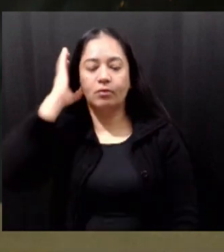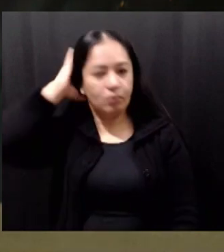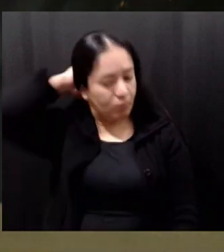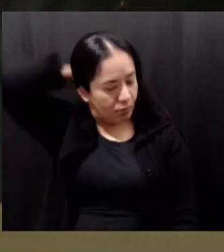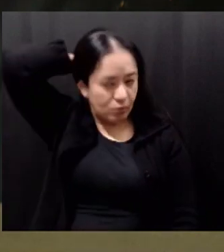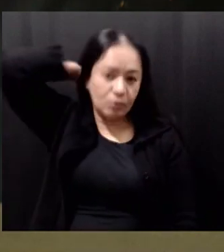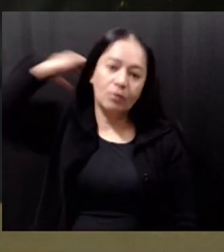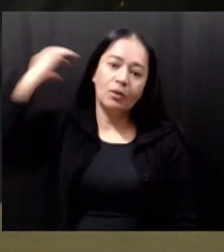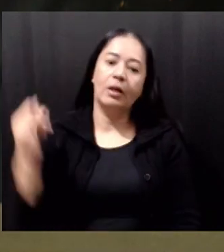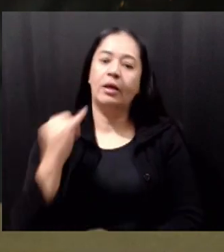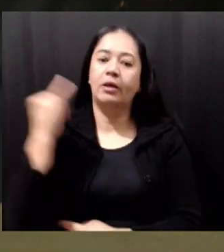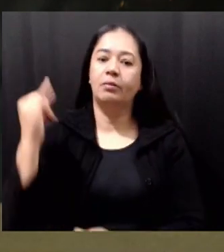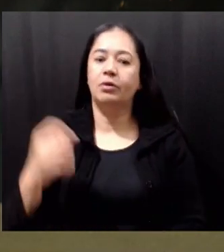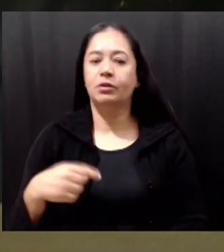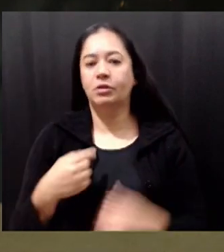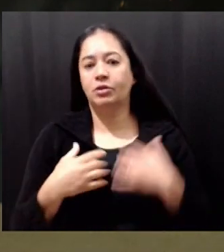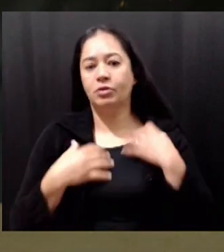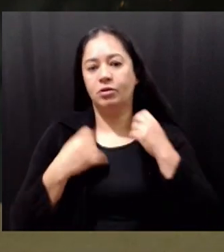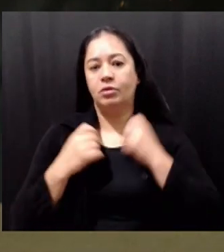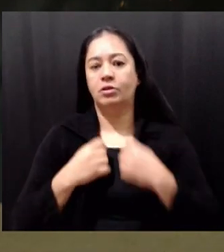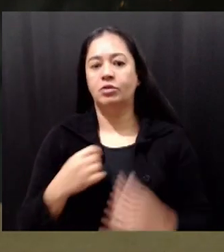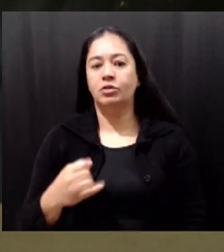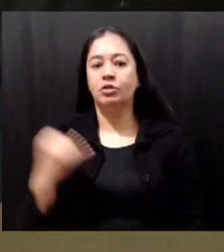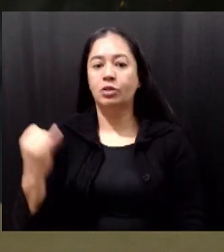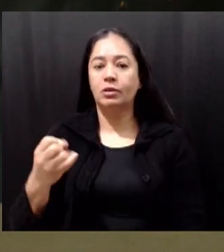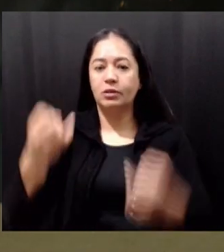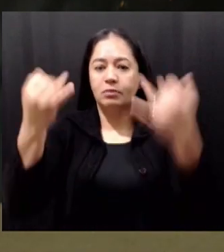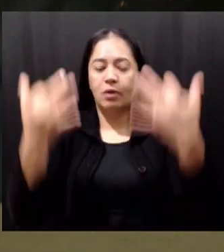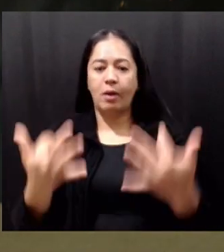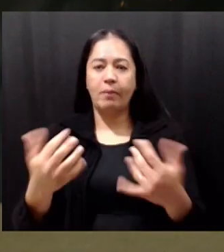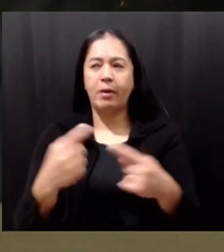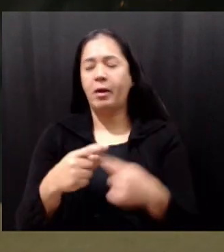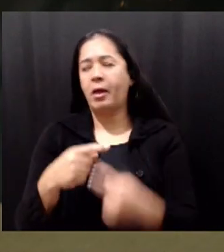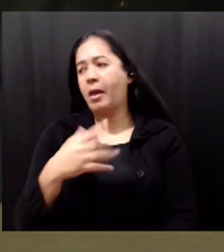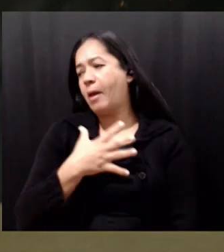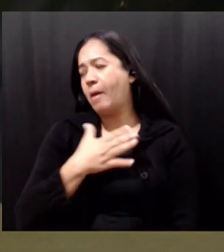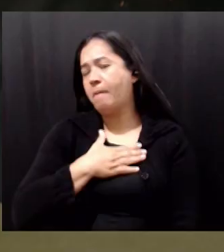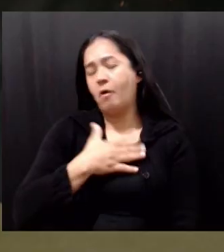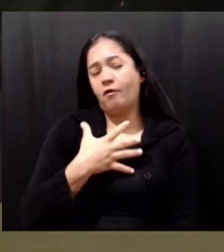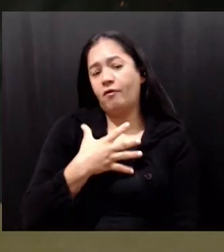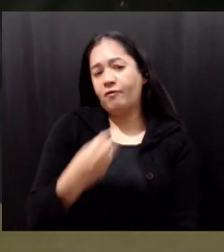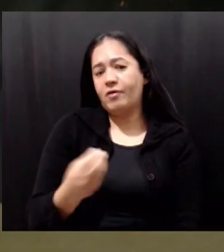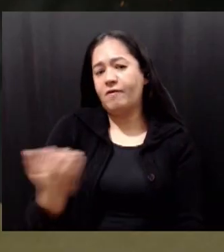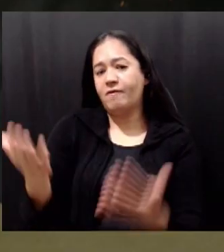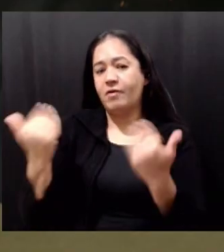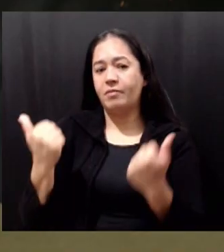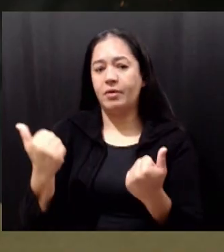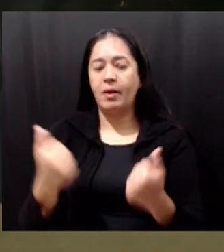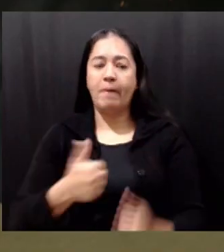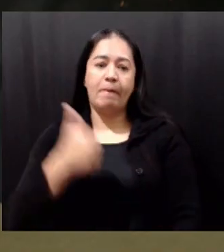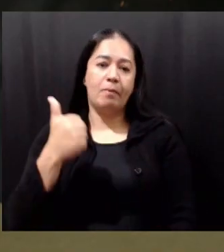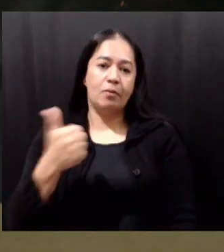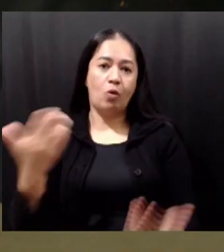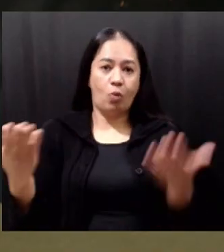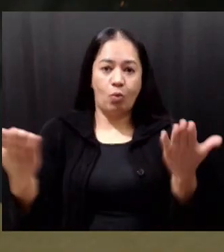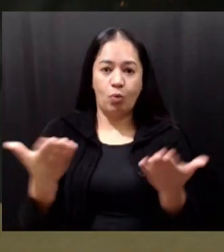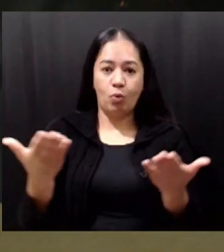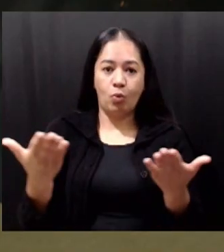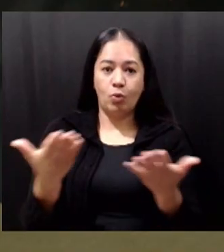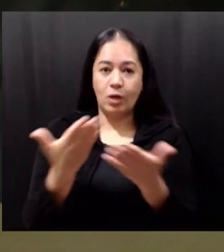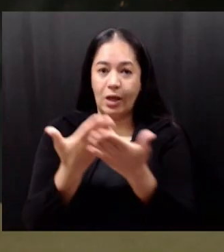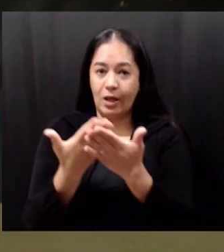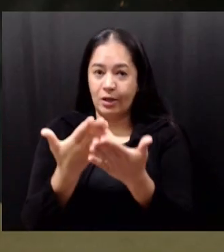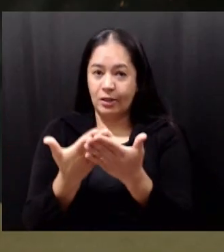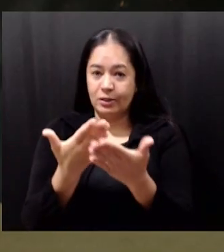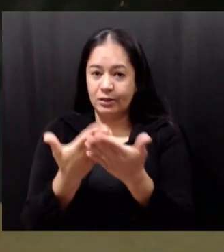naquela parte inconsciente, né? Porque, meu filho, então vamos lá. Primeiro, hoje as aulas retornaram nas